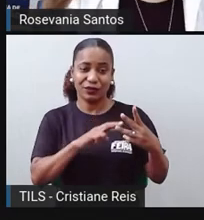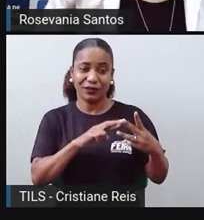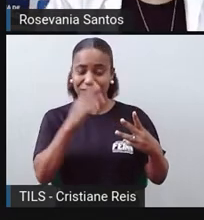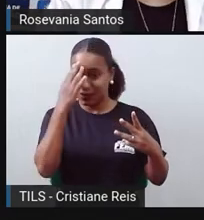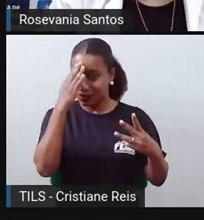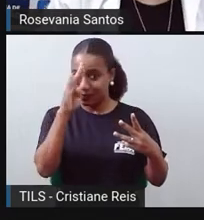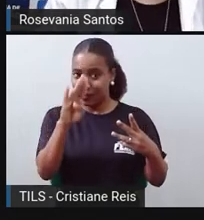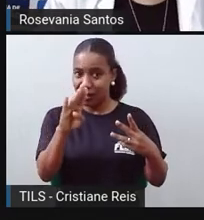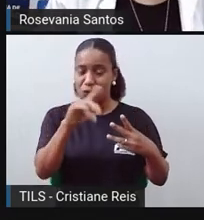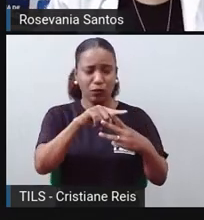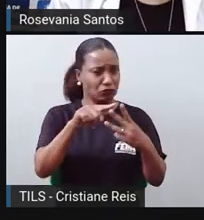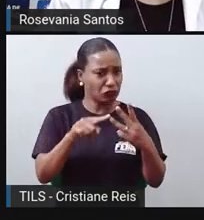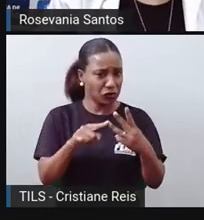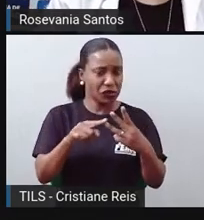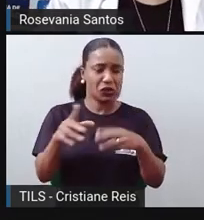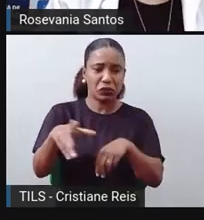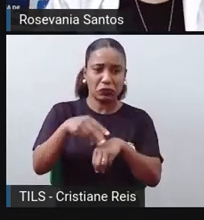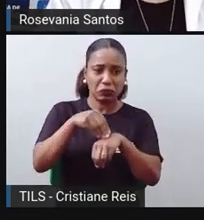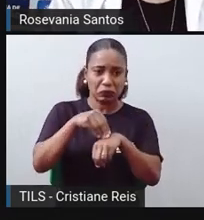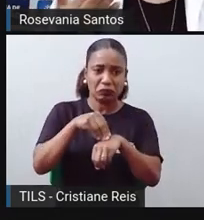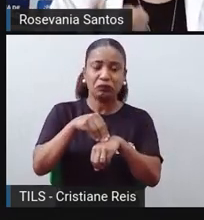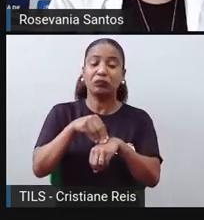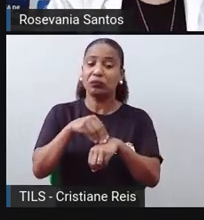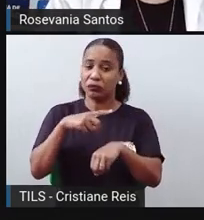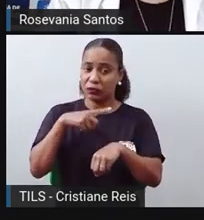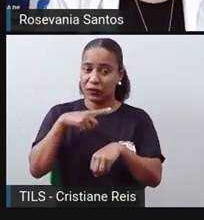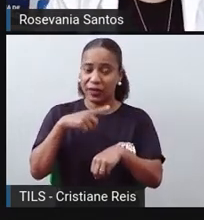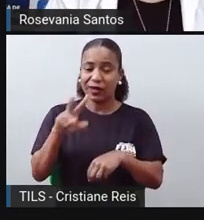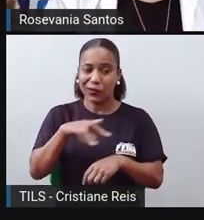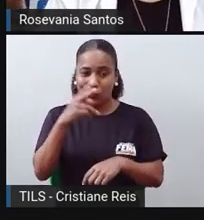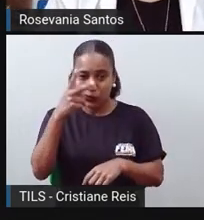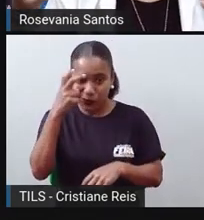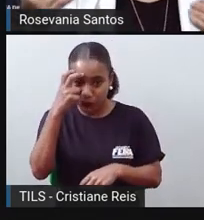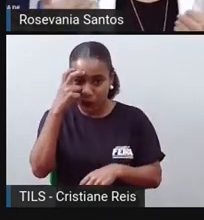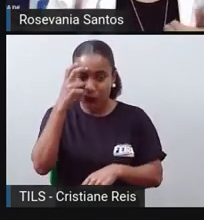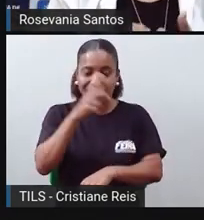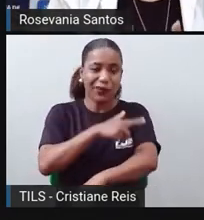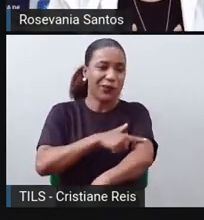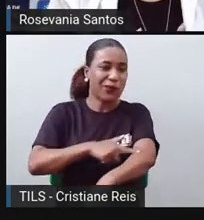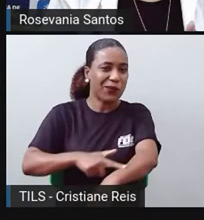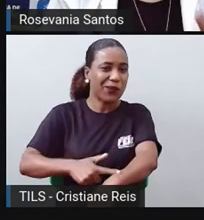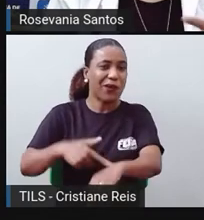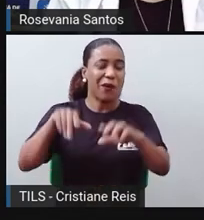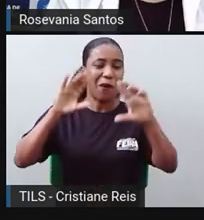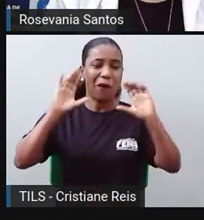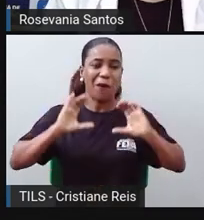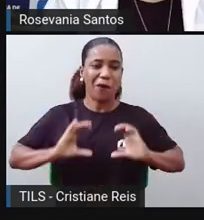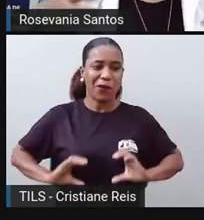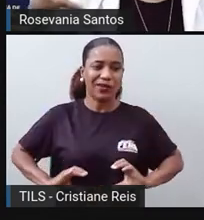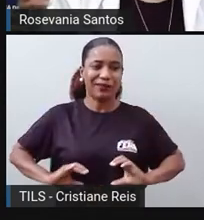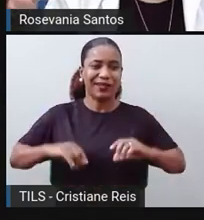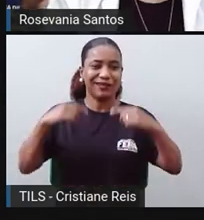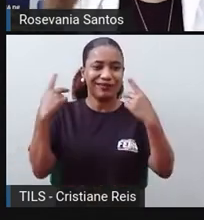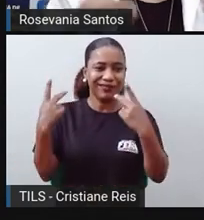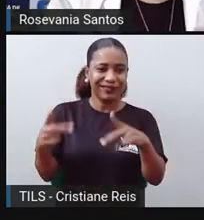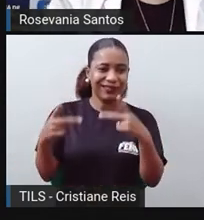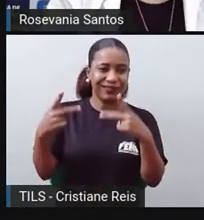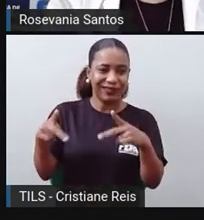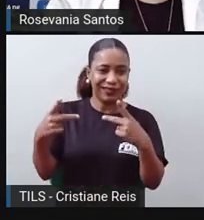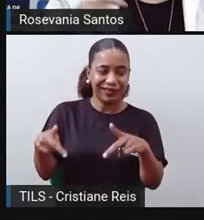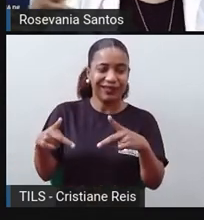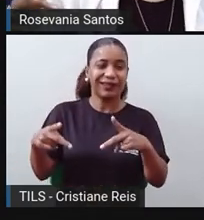eles levam muito em consideração isso. Então, a cultura, o comportamento, né, deles, as